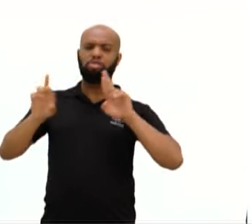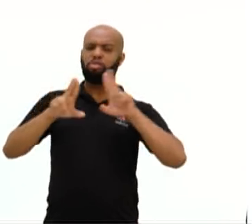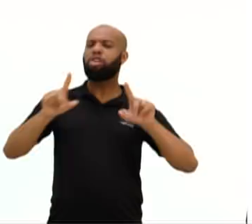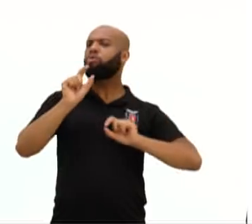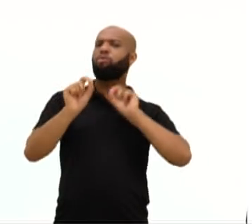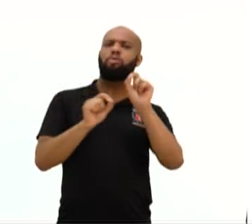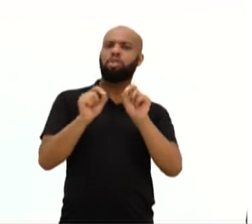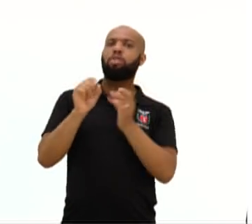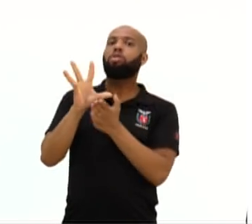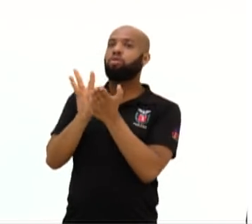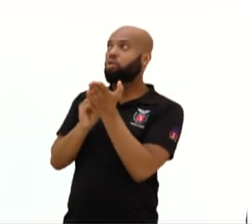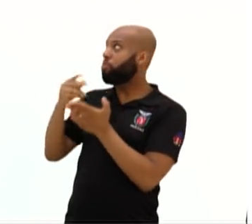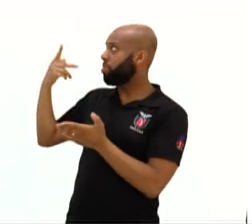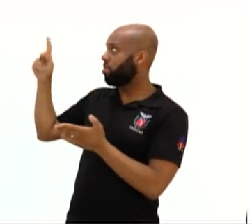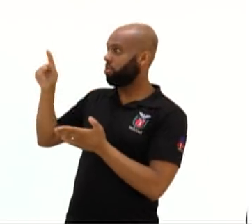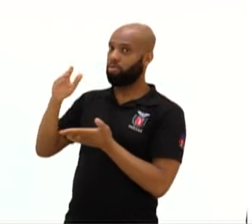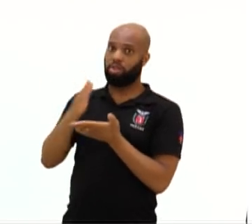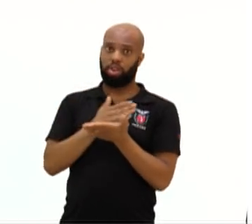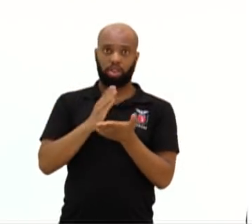lá no caderninho, pessoal.